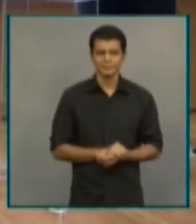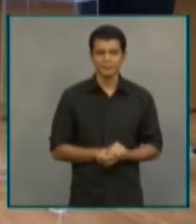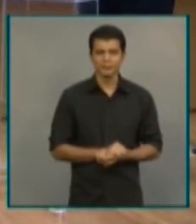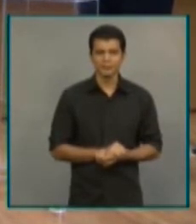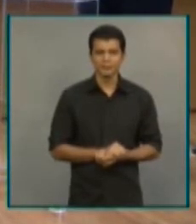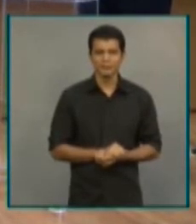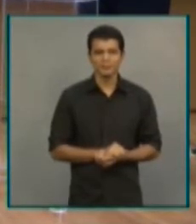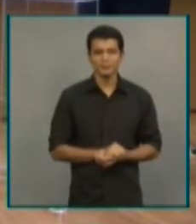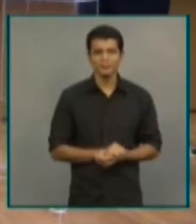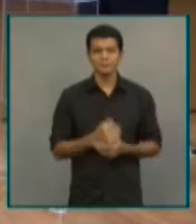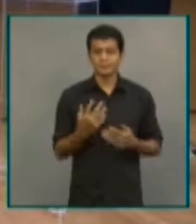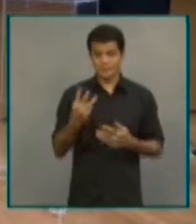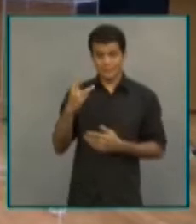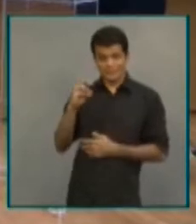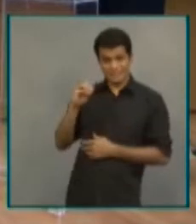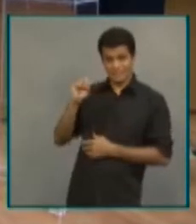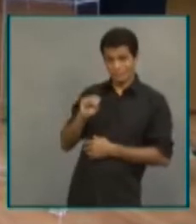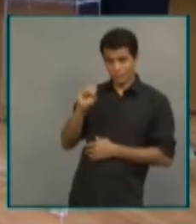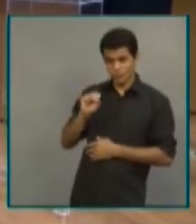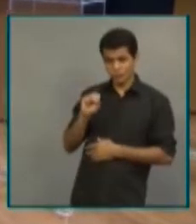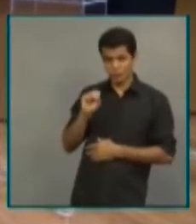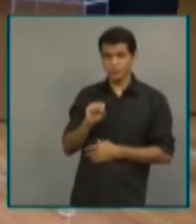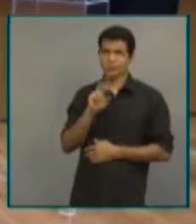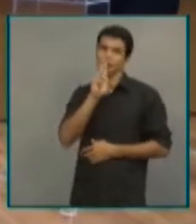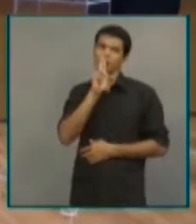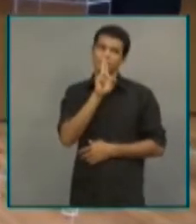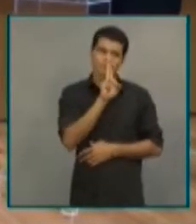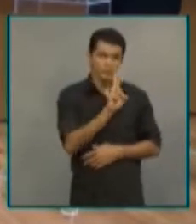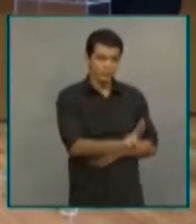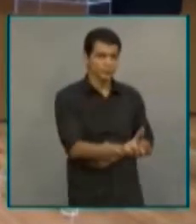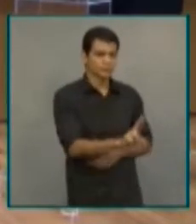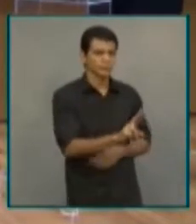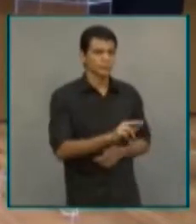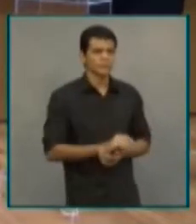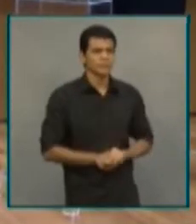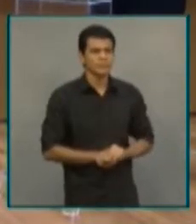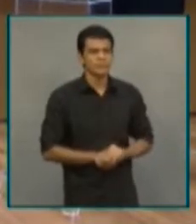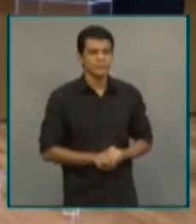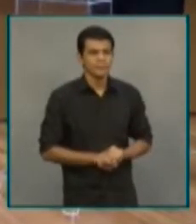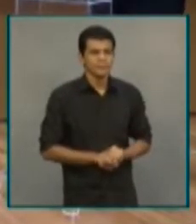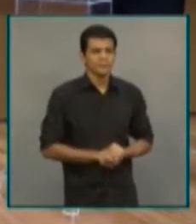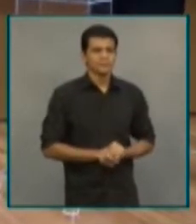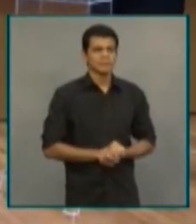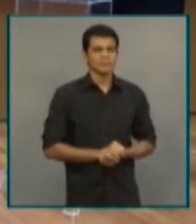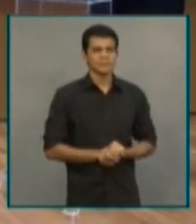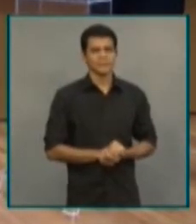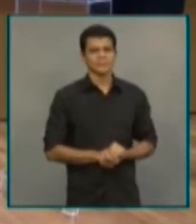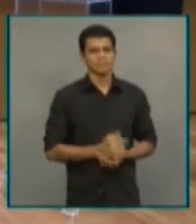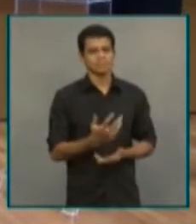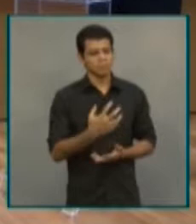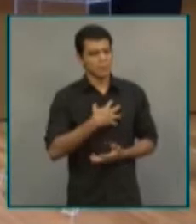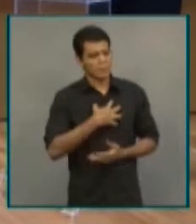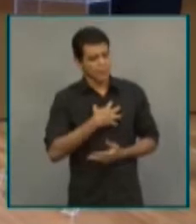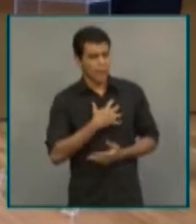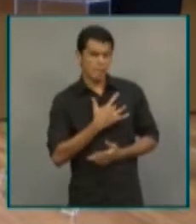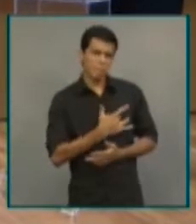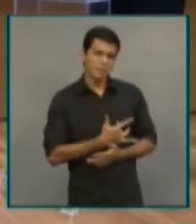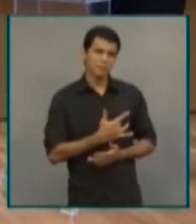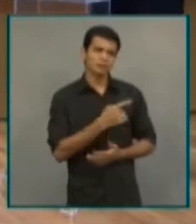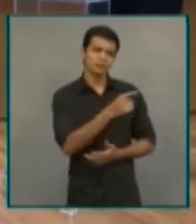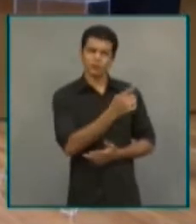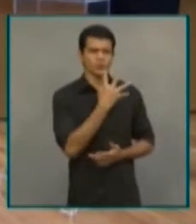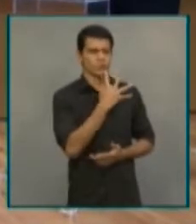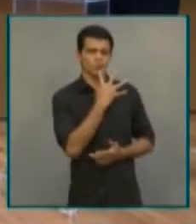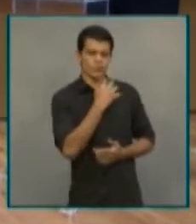tréplica. 30 segundos, perdão. Lamento que o candidato não conheça o meu